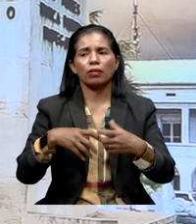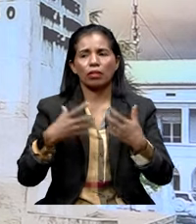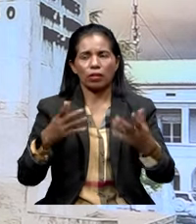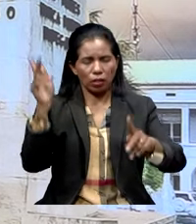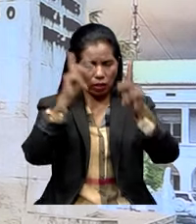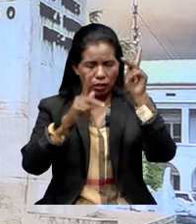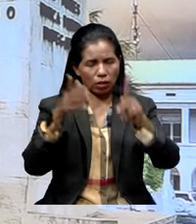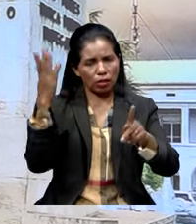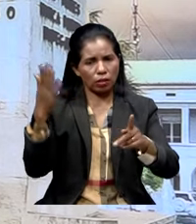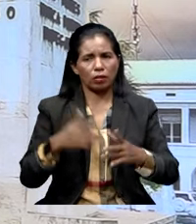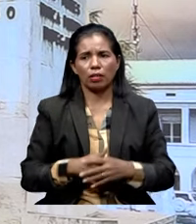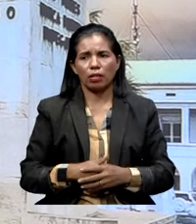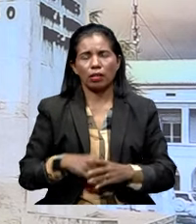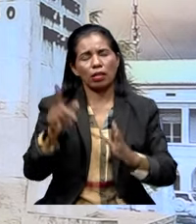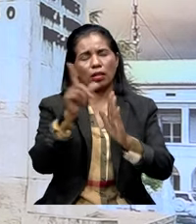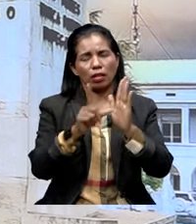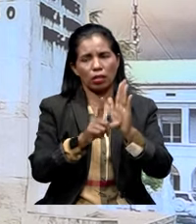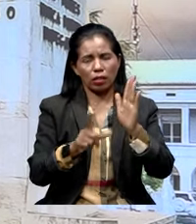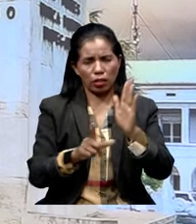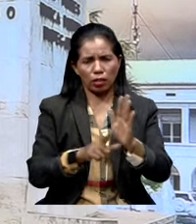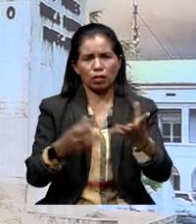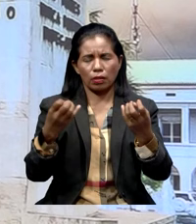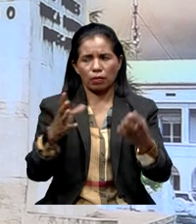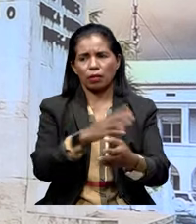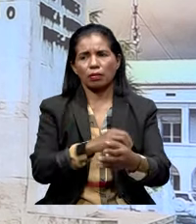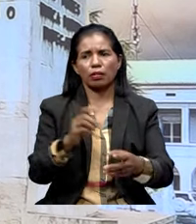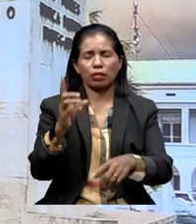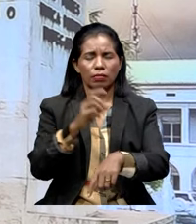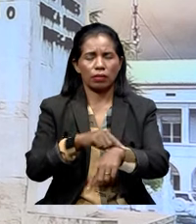que ia be lista já que nem é balu de anos